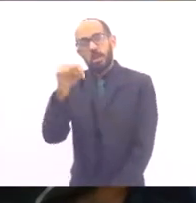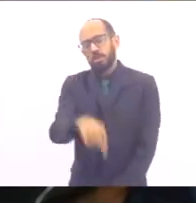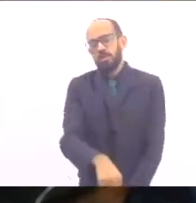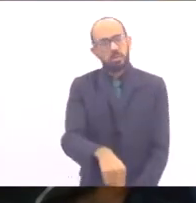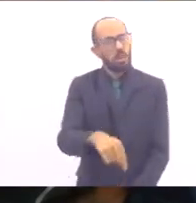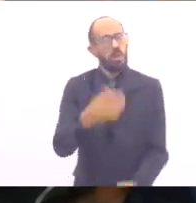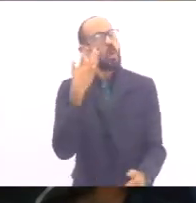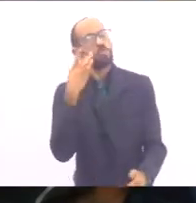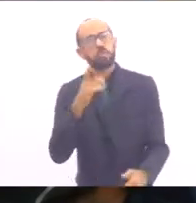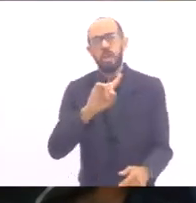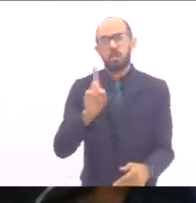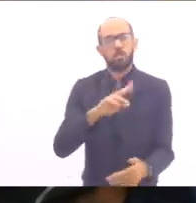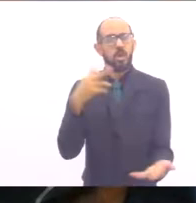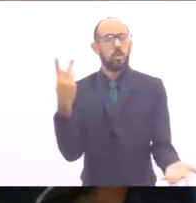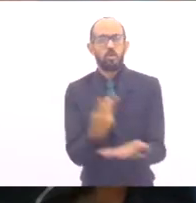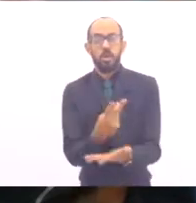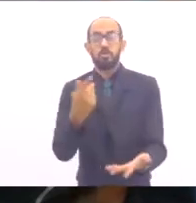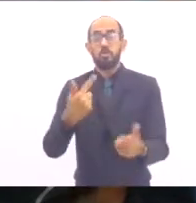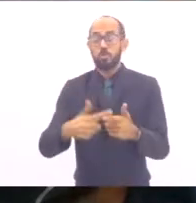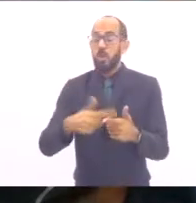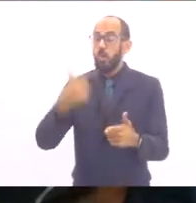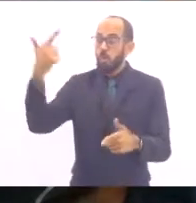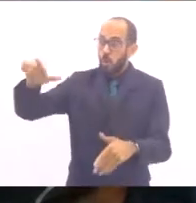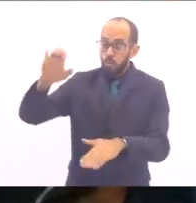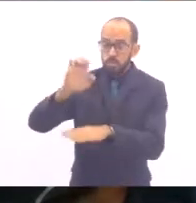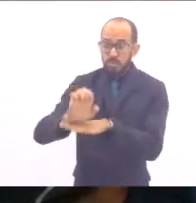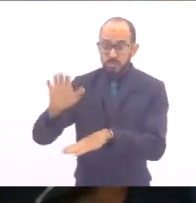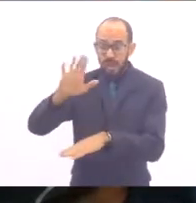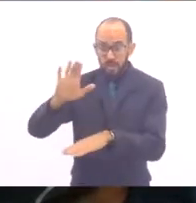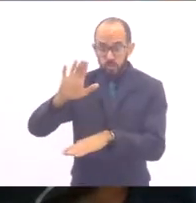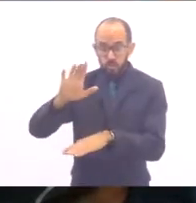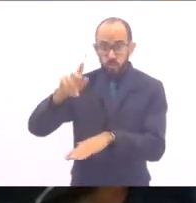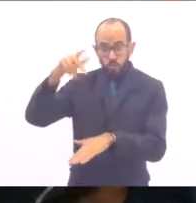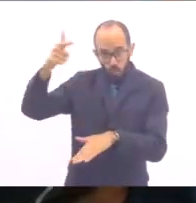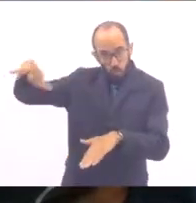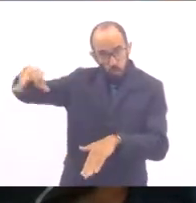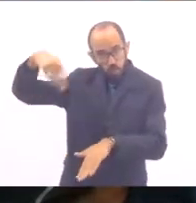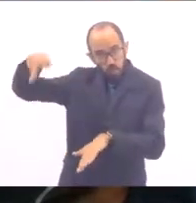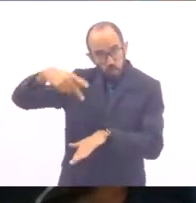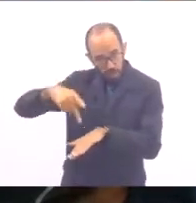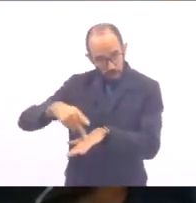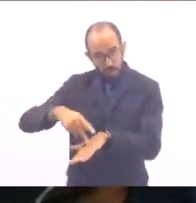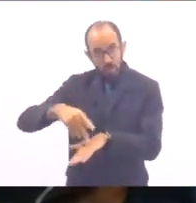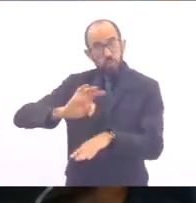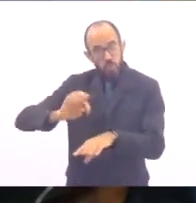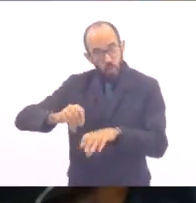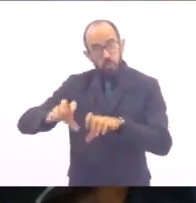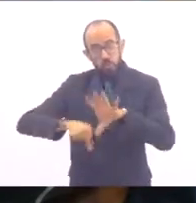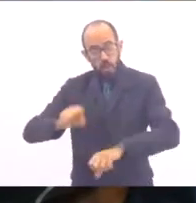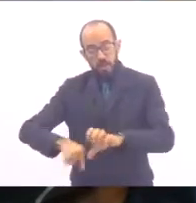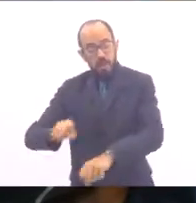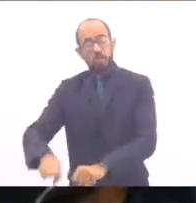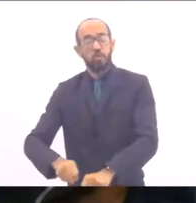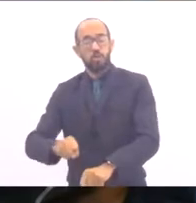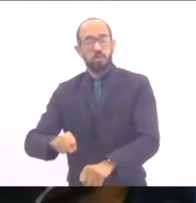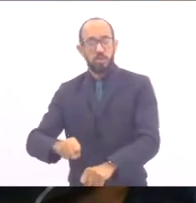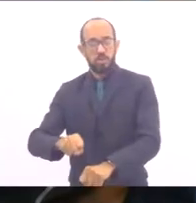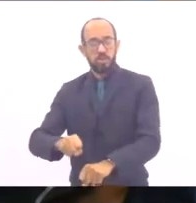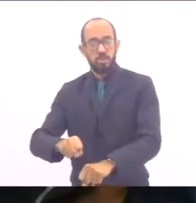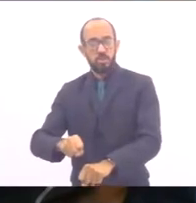que é que tem, porque os outros estados, os outros países... Todos os catadores cooperativa